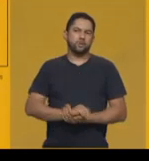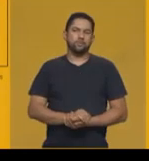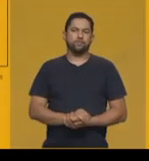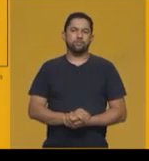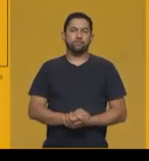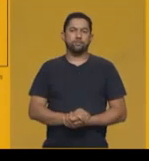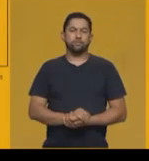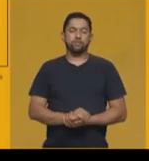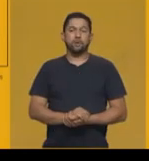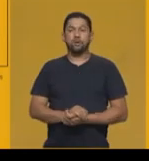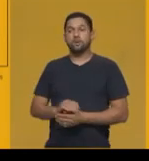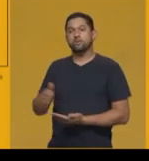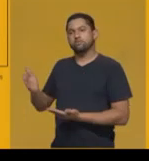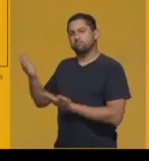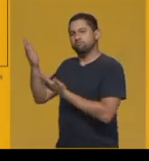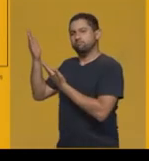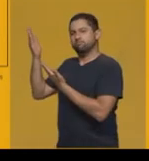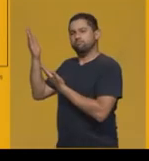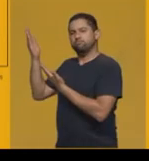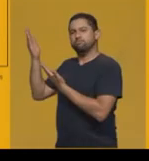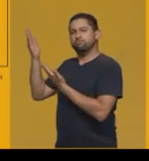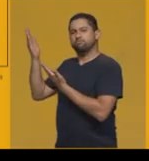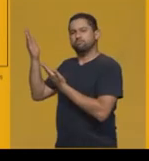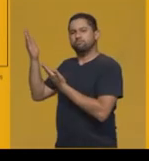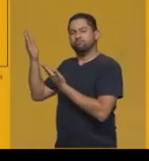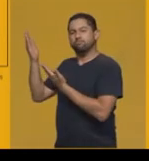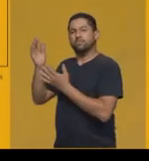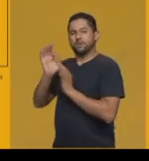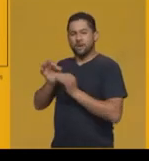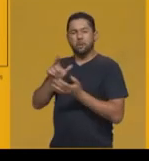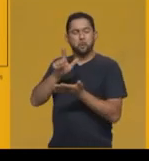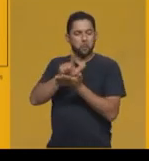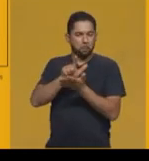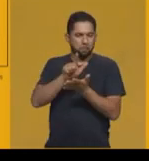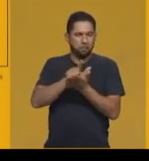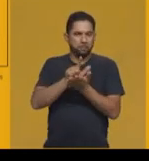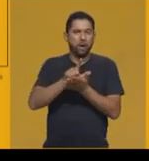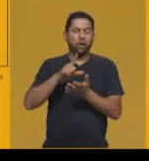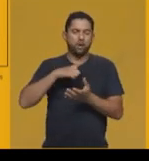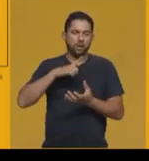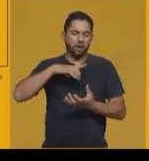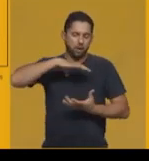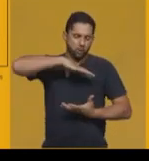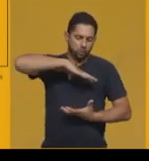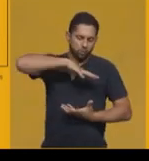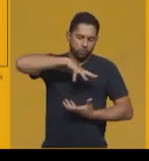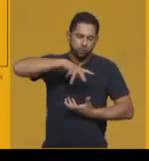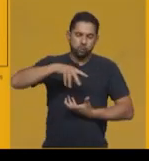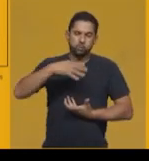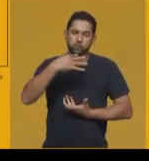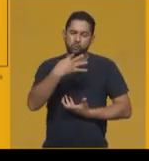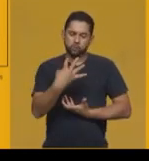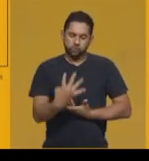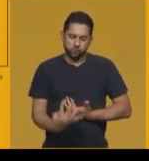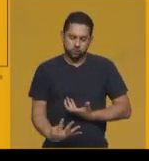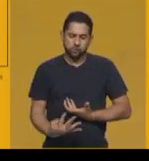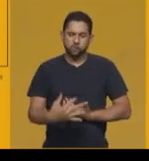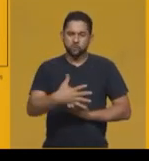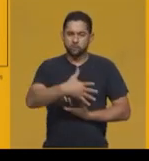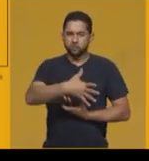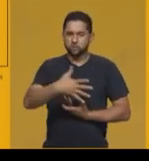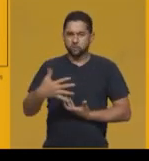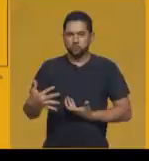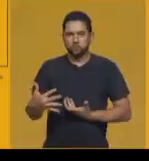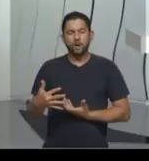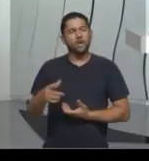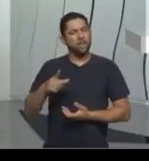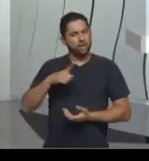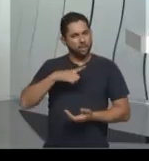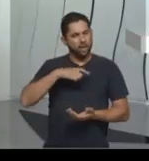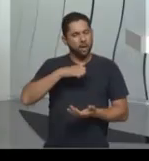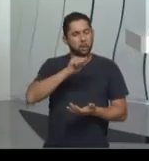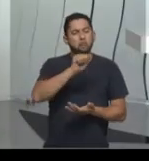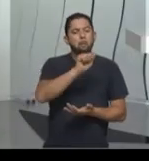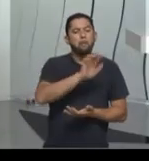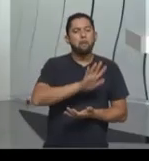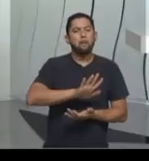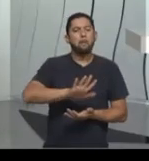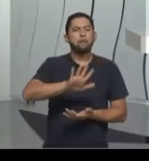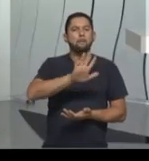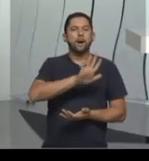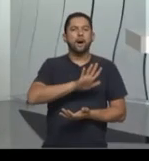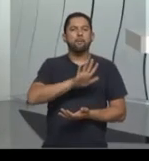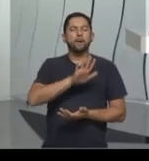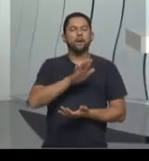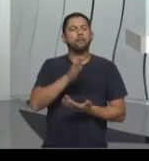essas linhas aqui, né? Essas linhas imaginárias, ou seja, muito utilizada aí pela cartografia para